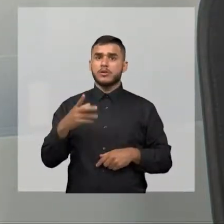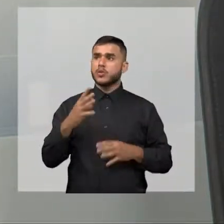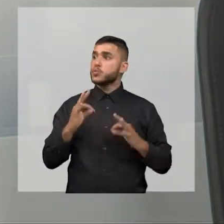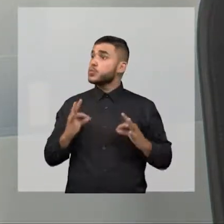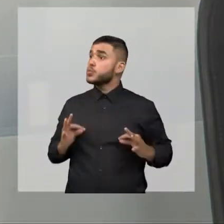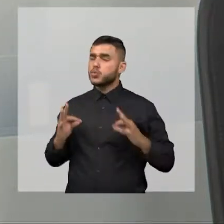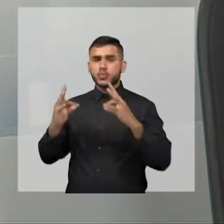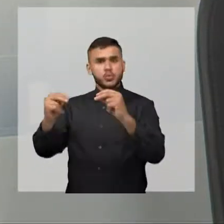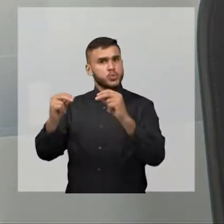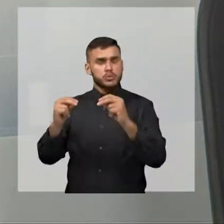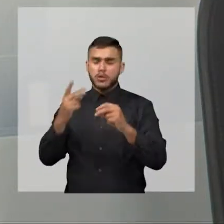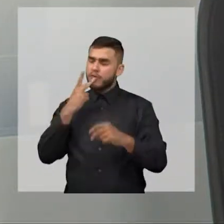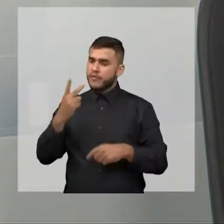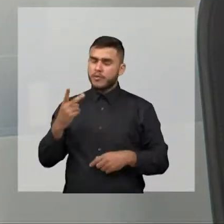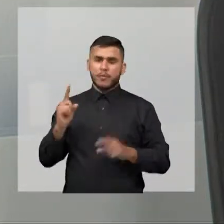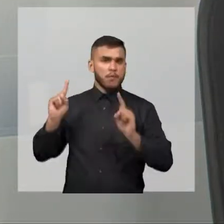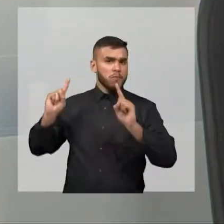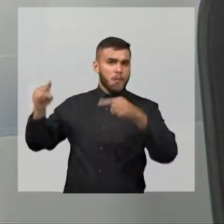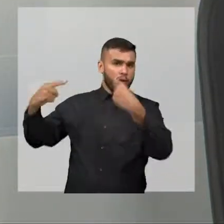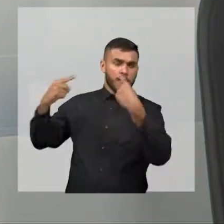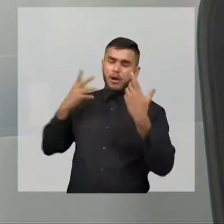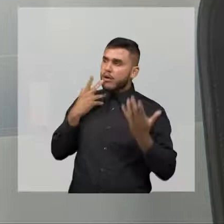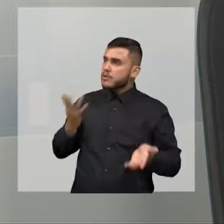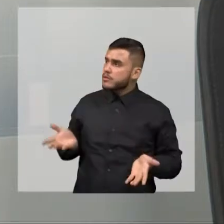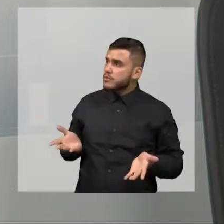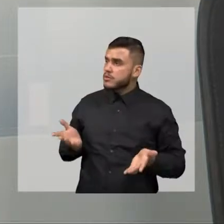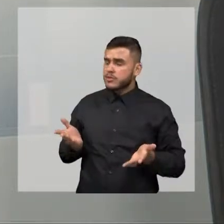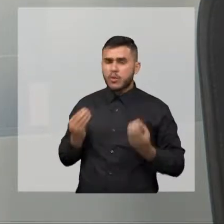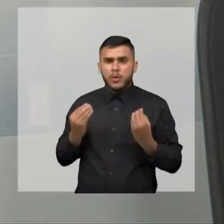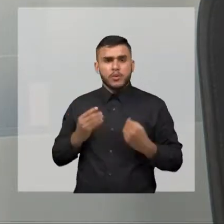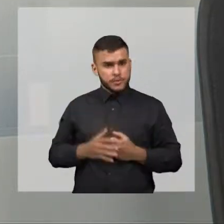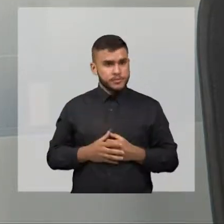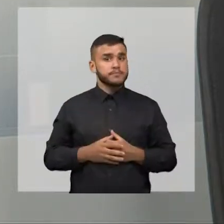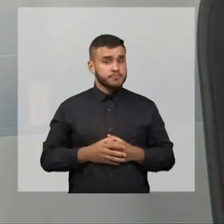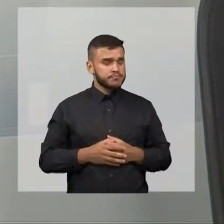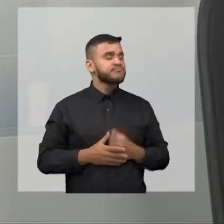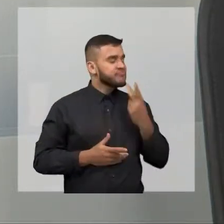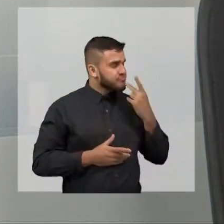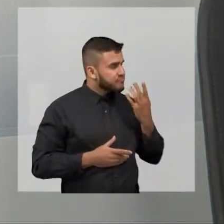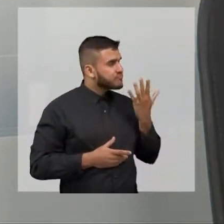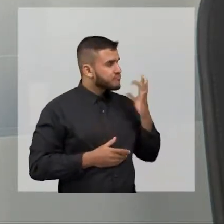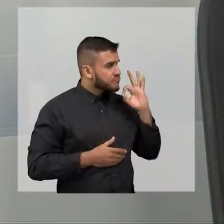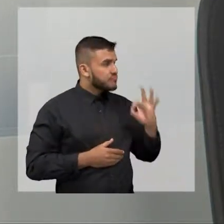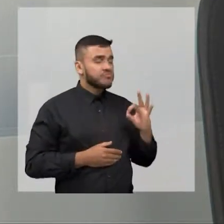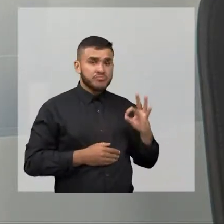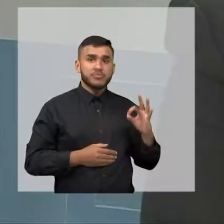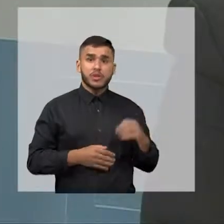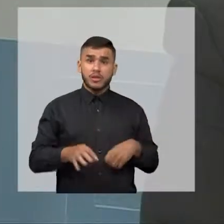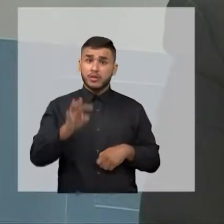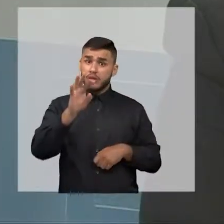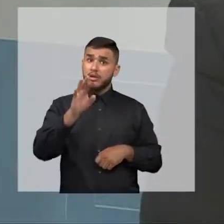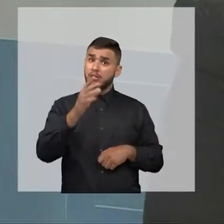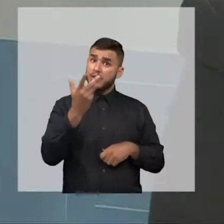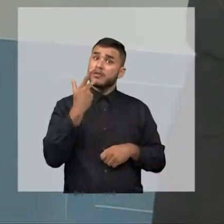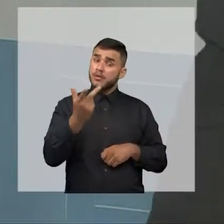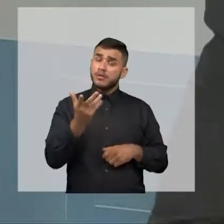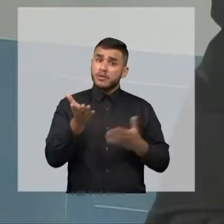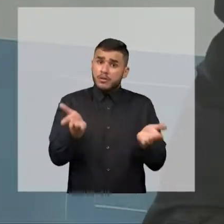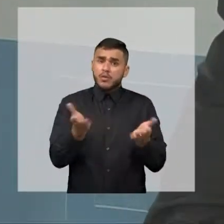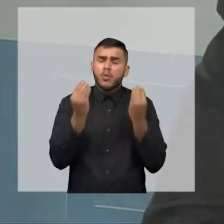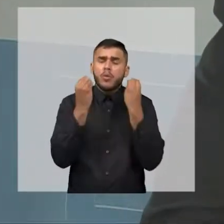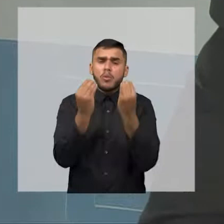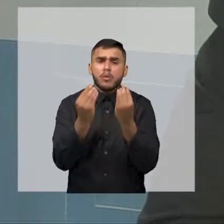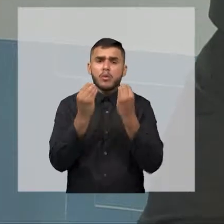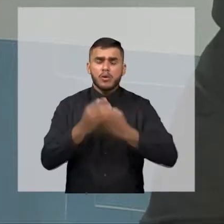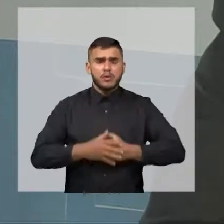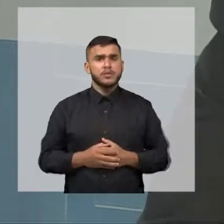por 7-0, Pois é. por unanimidade, contra mim. E você não sabe como eu esculhambei o tribunal de... Pois é, a palavra certa é essa